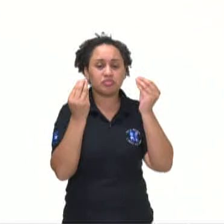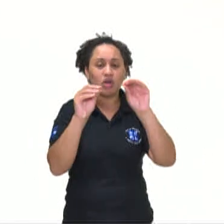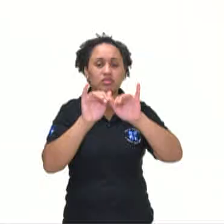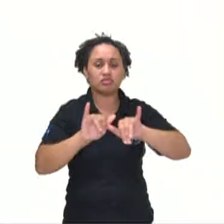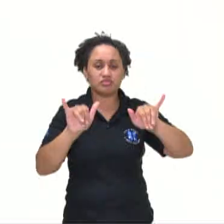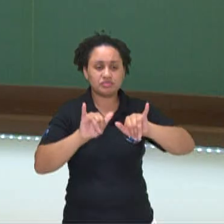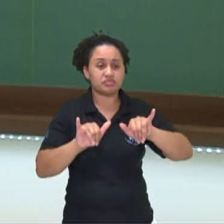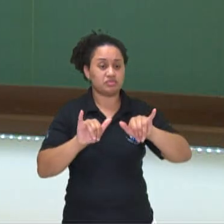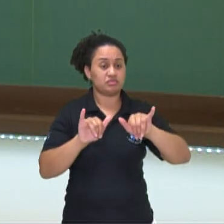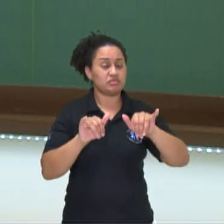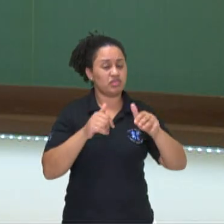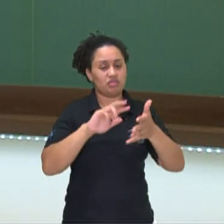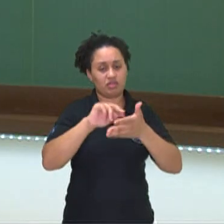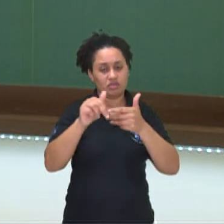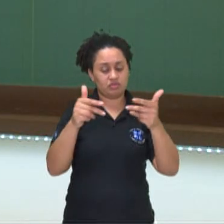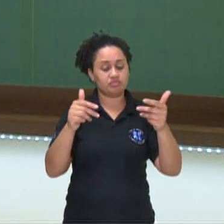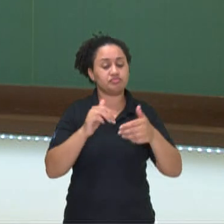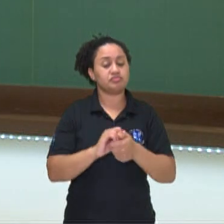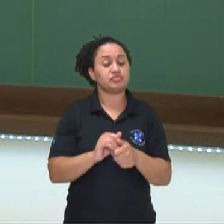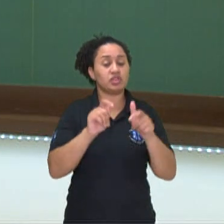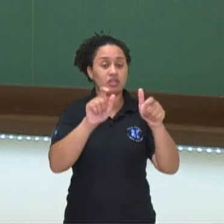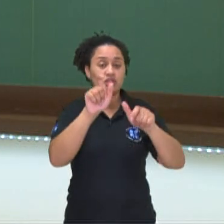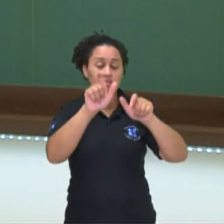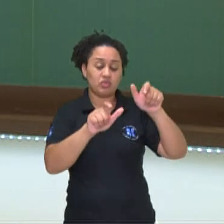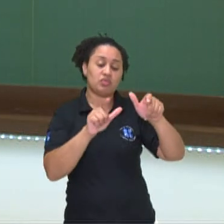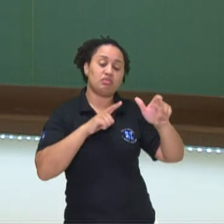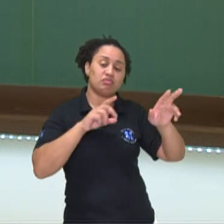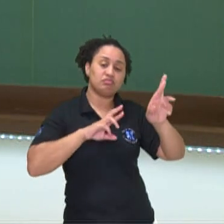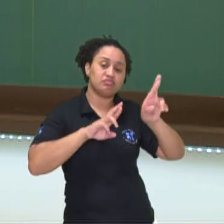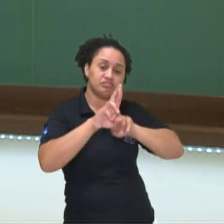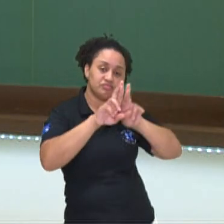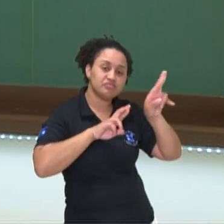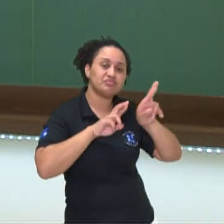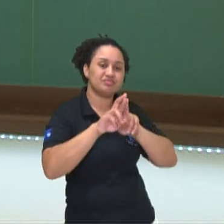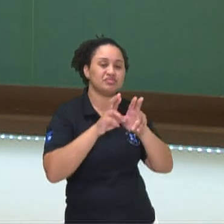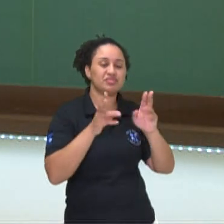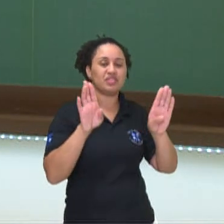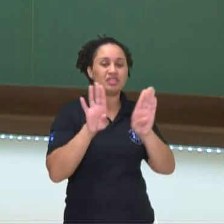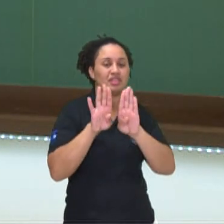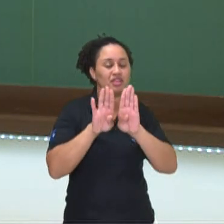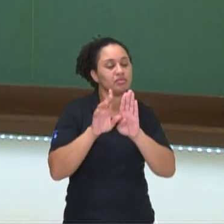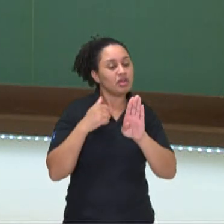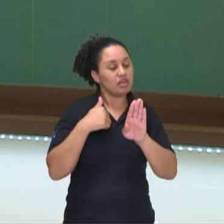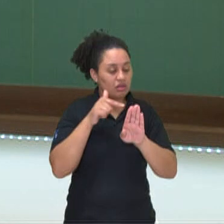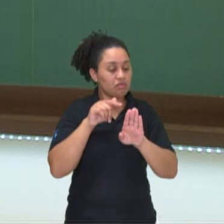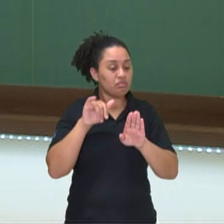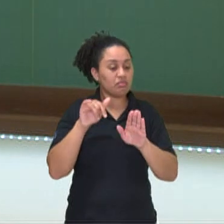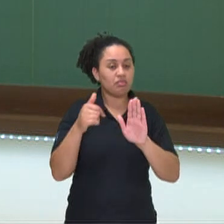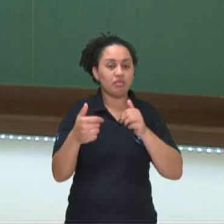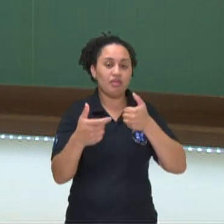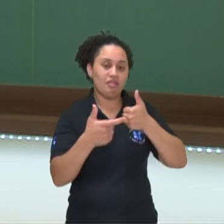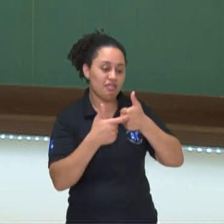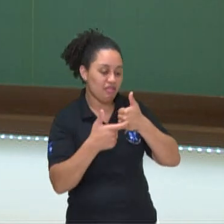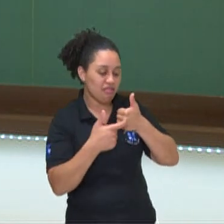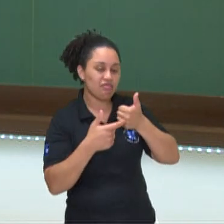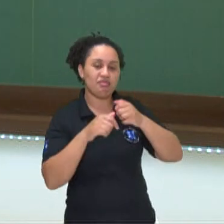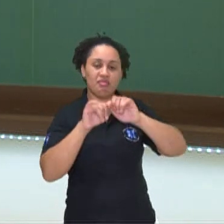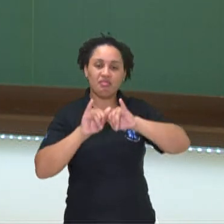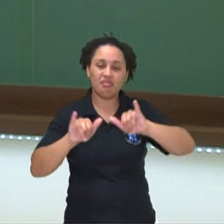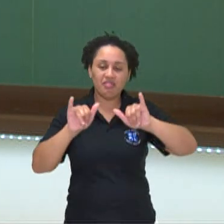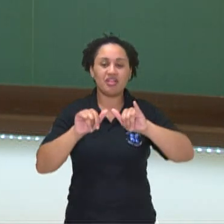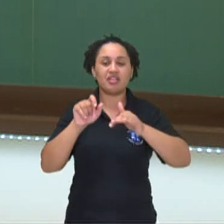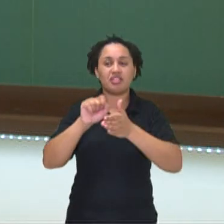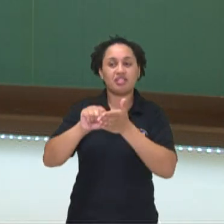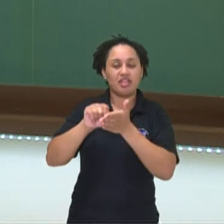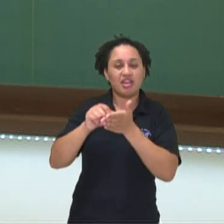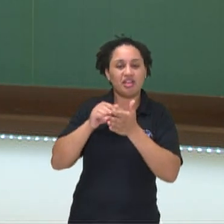um lugar onde as pessoas se relacionam, as pessoas estão ali curtindo, estão compartilhando, estão escrevendo para outras